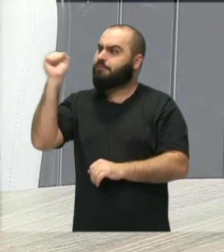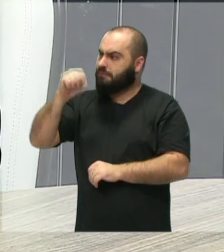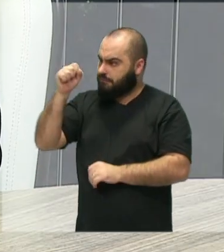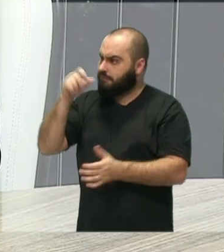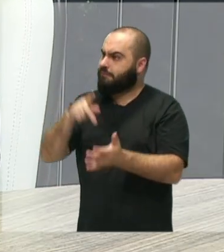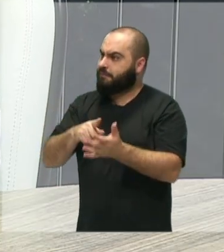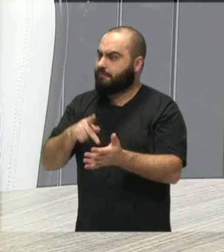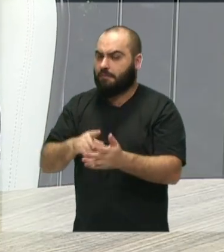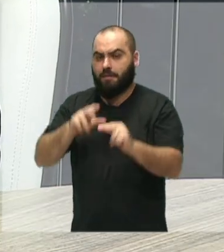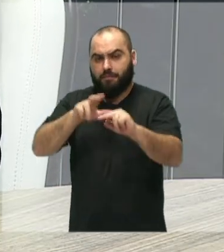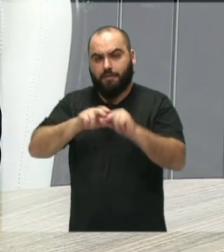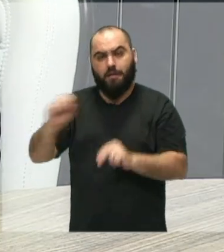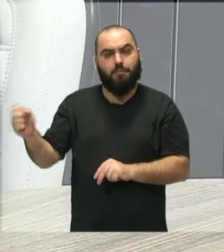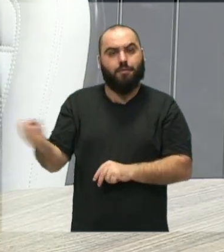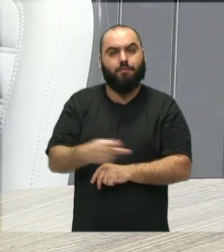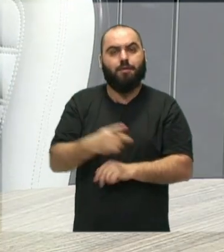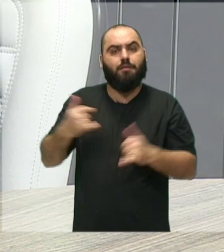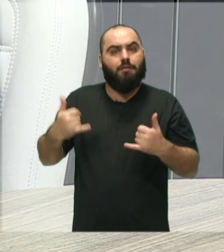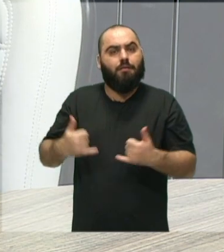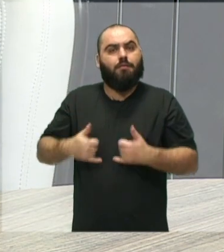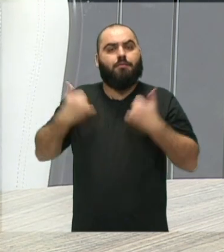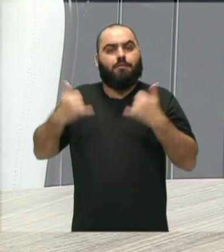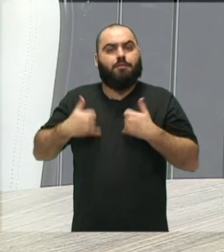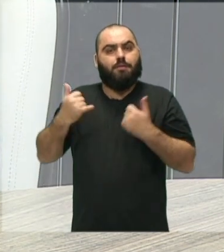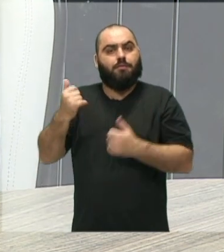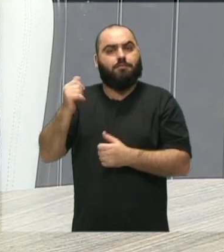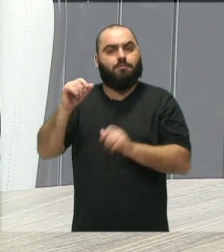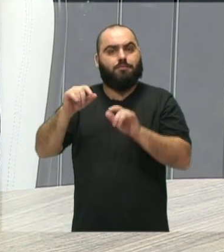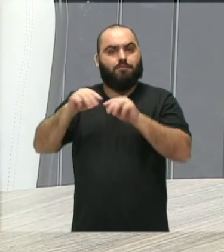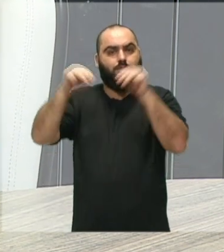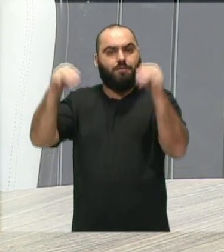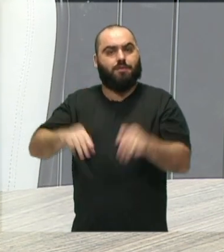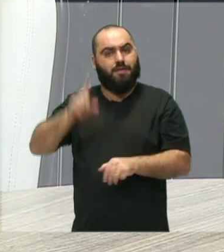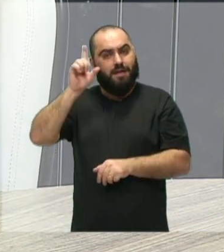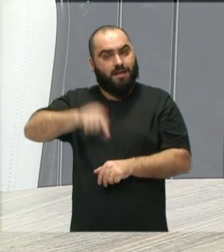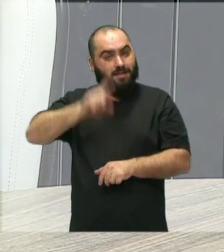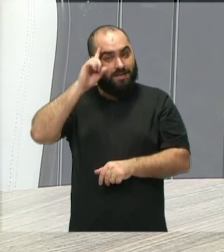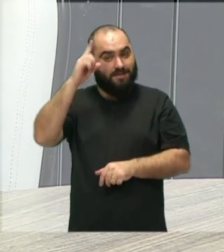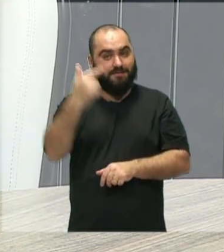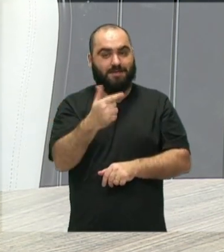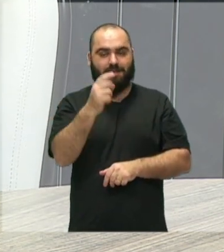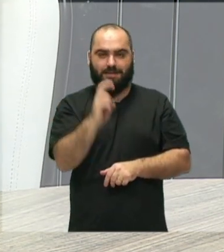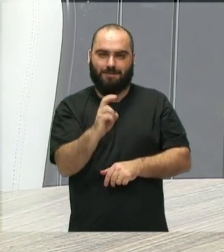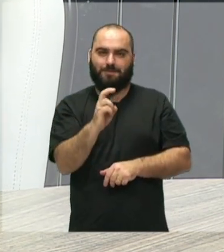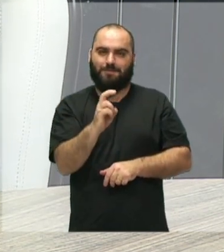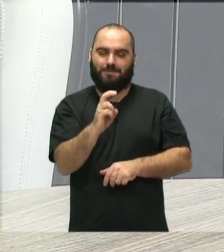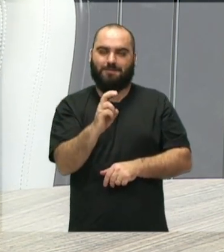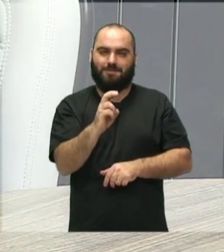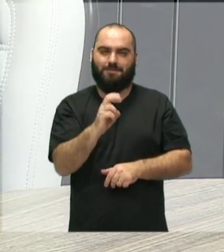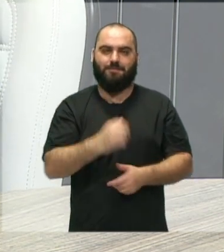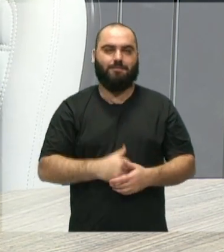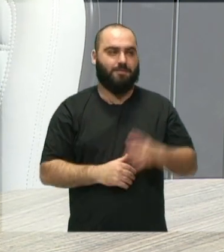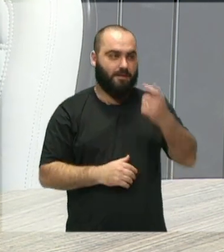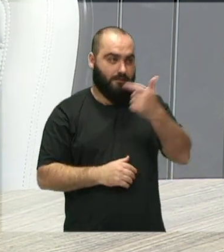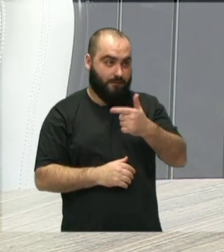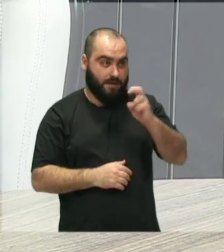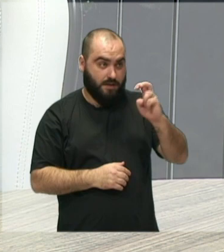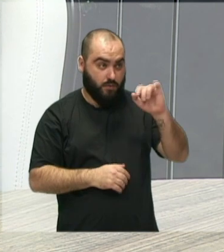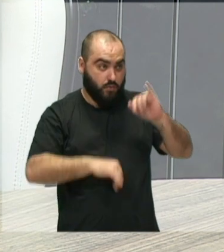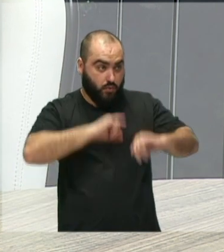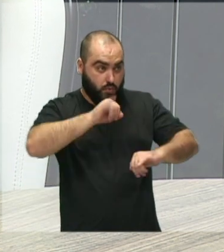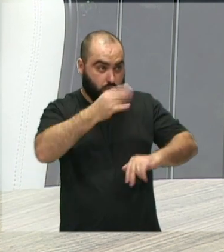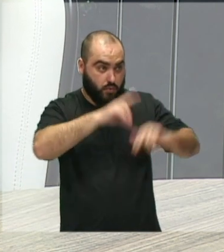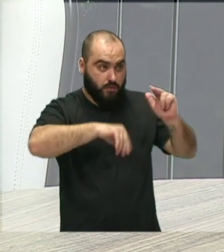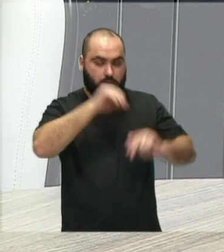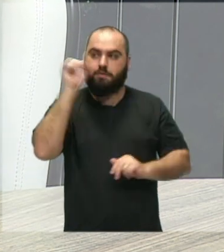gente aproveita para comemorar o aniversário do museu, que é 25 também, que é o aniversário de inauguração dele. Dia 25 de junho. Isso,